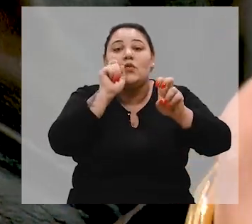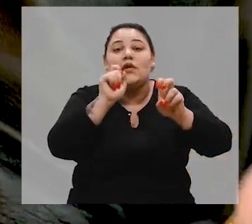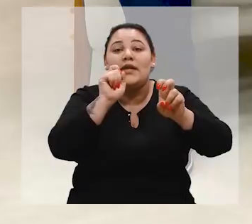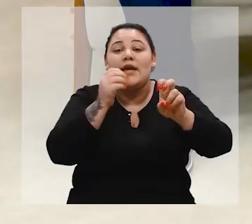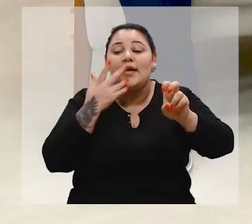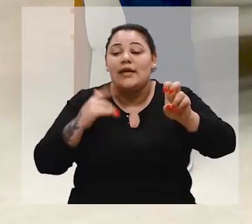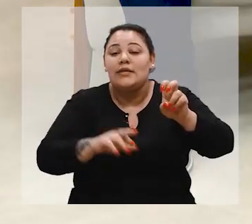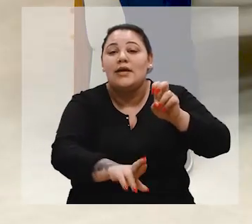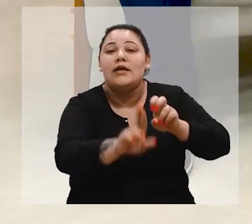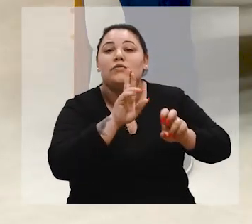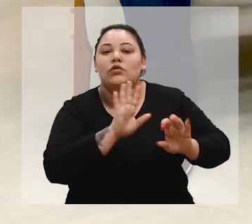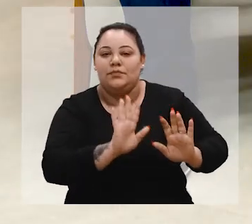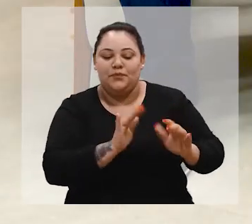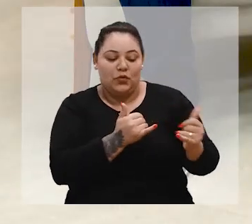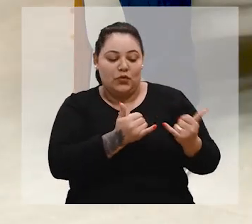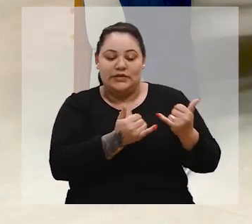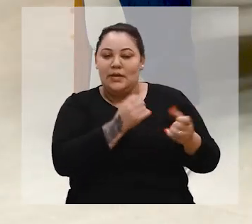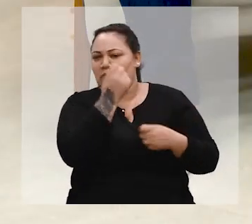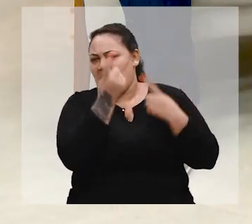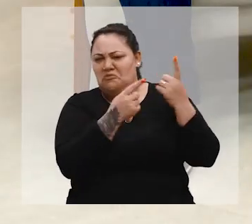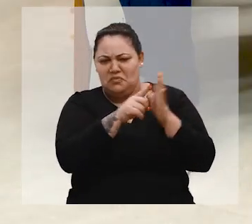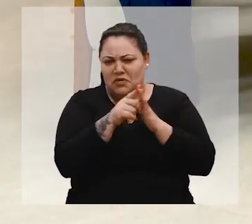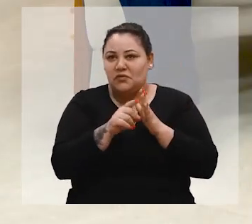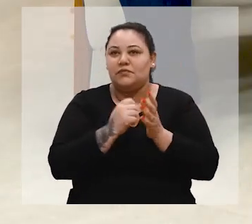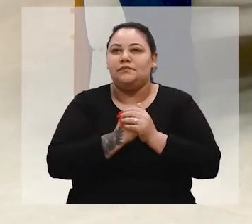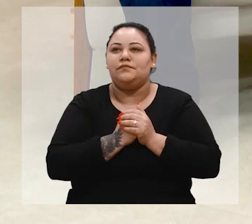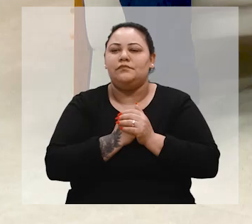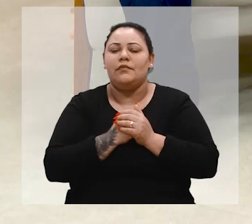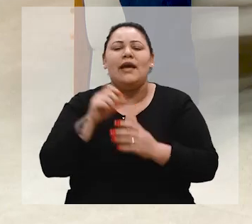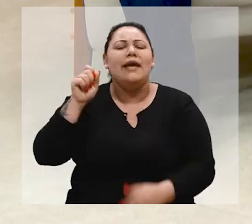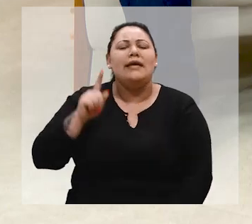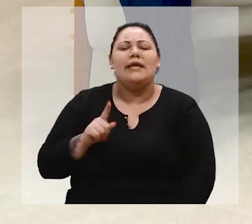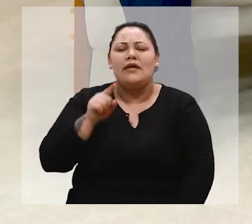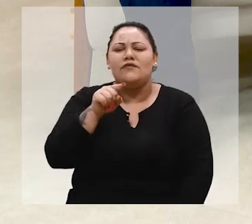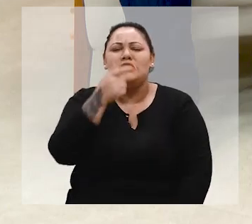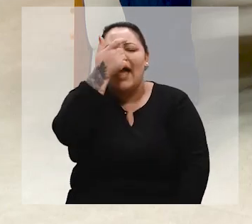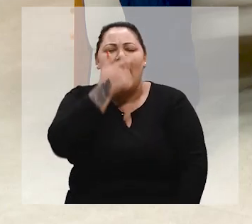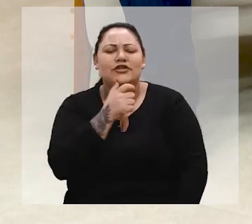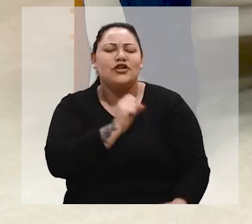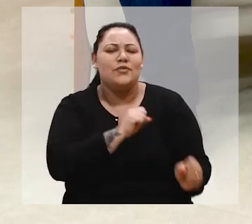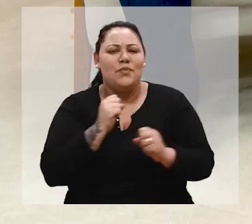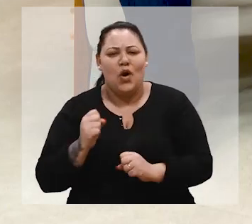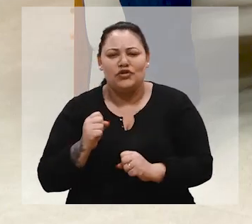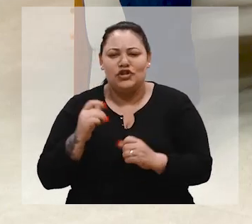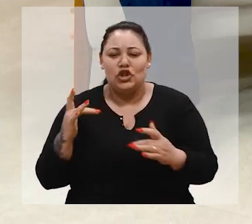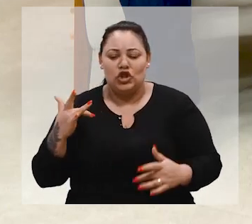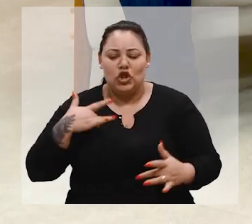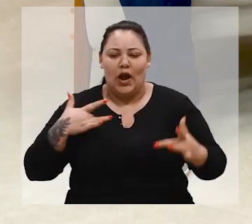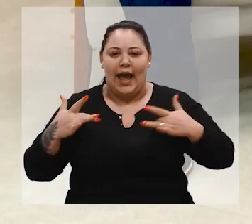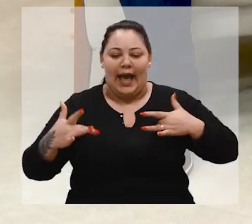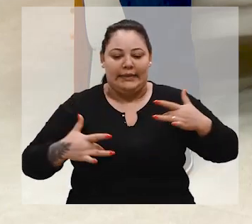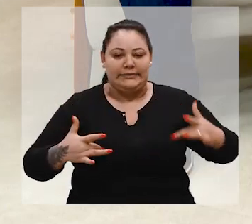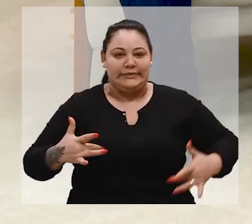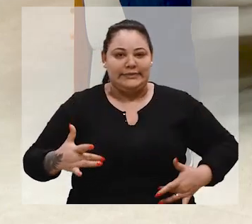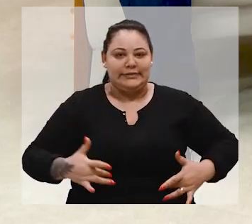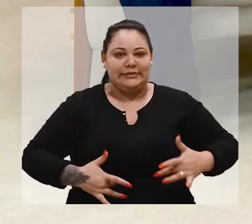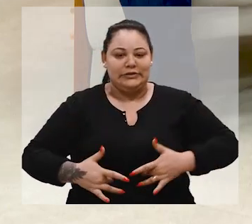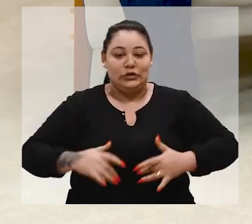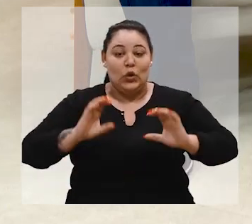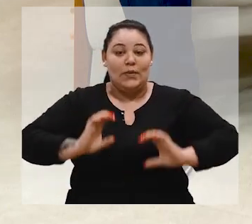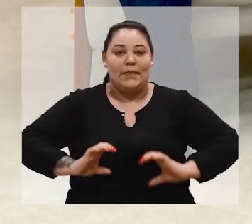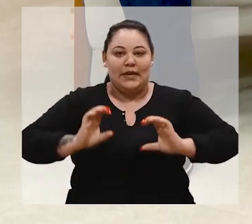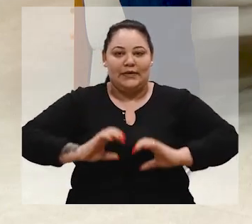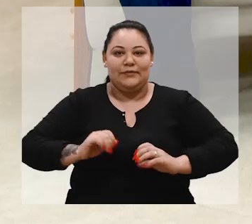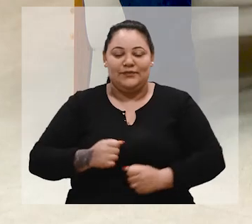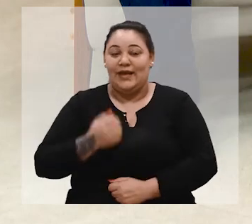respondeu. Então, um exemplo, né, de algumas perguntas. Quem você acha que pode tocar em você e no seu corpinho? Então,